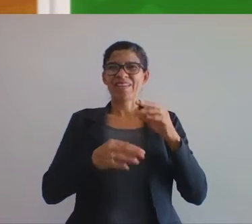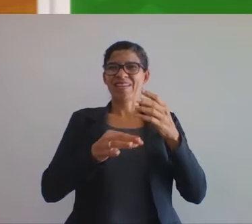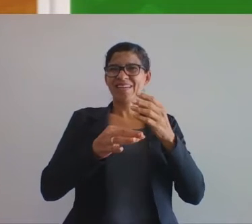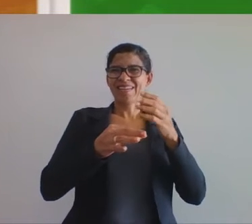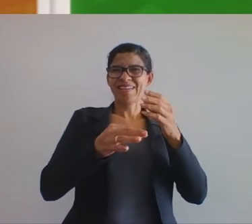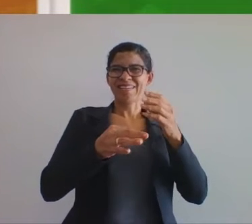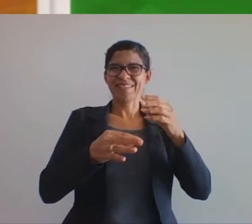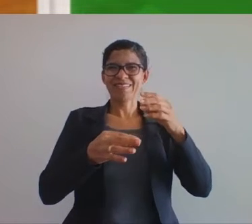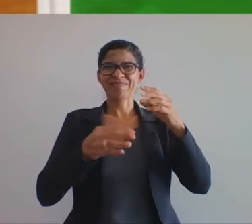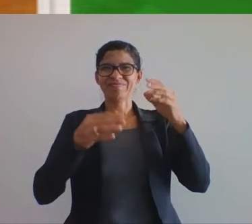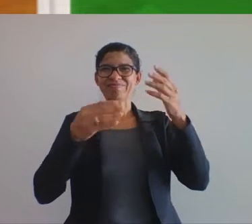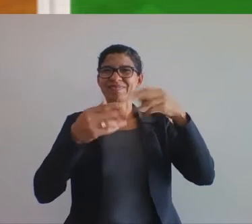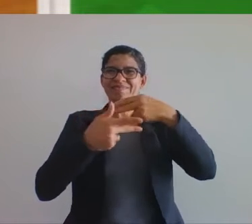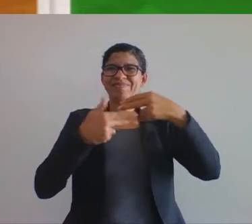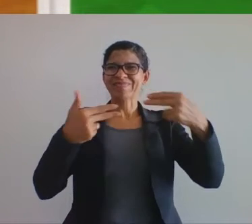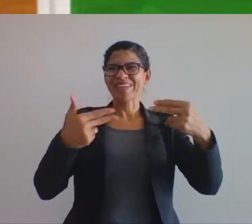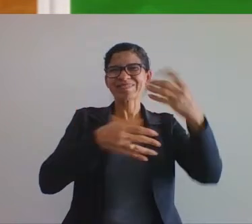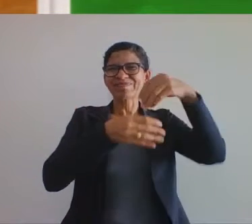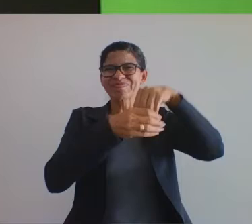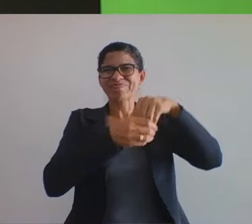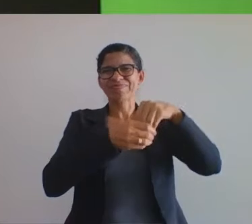e matemática.